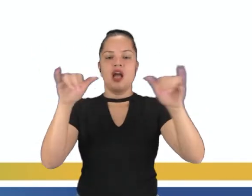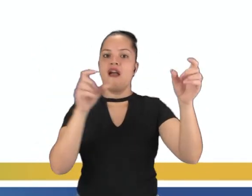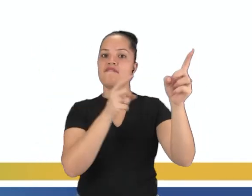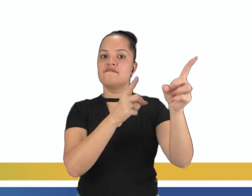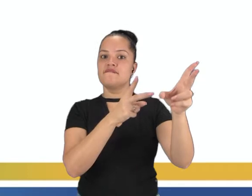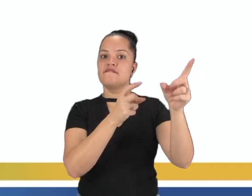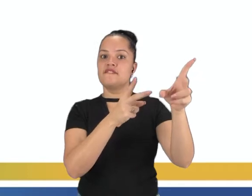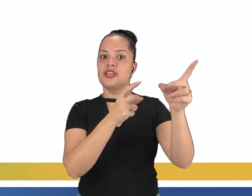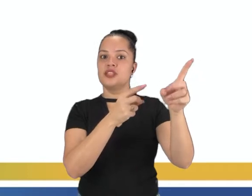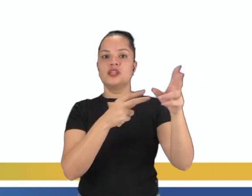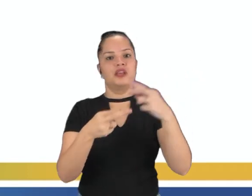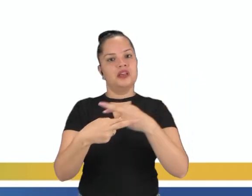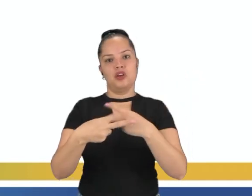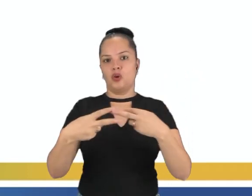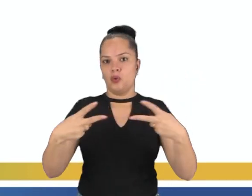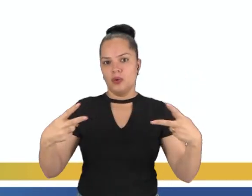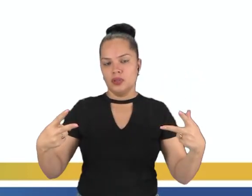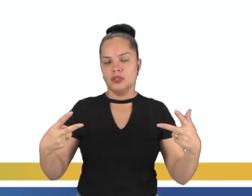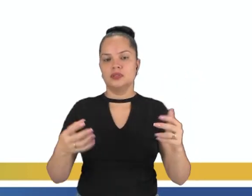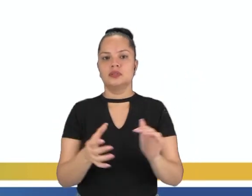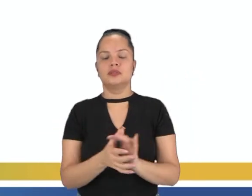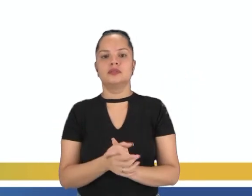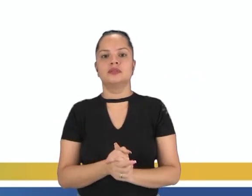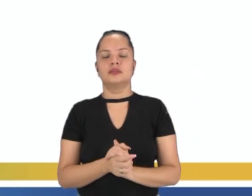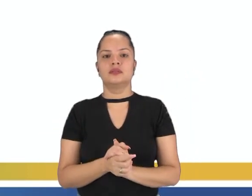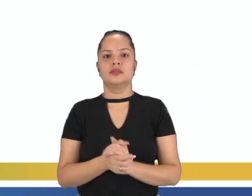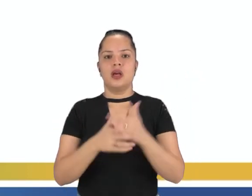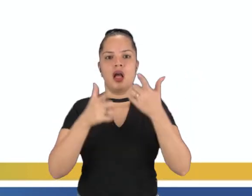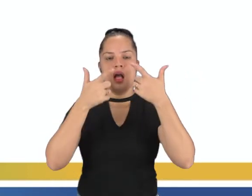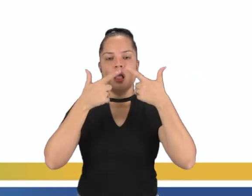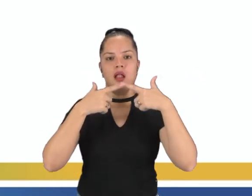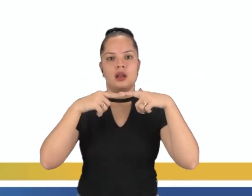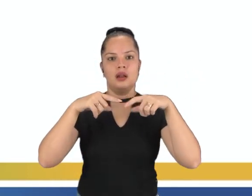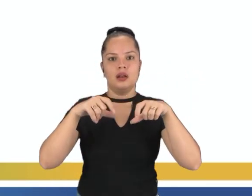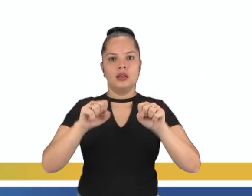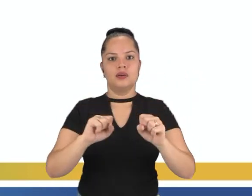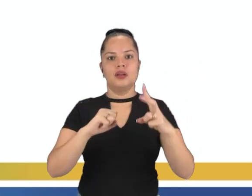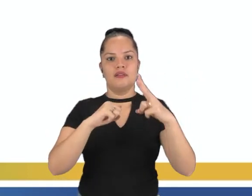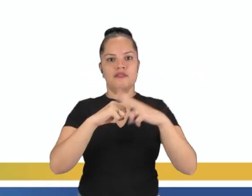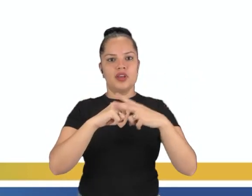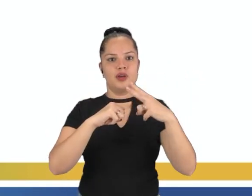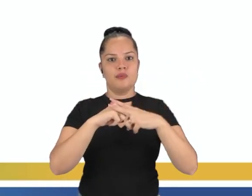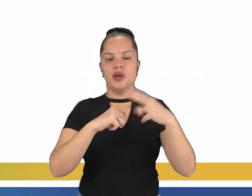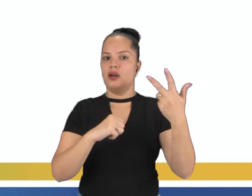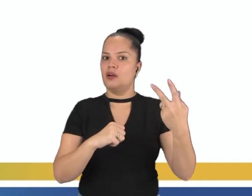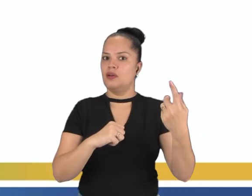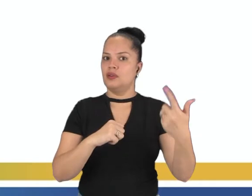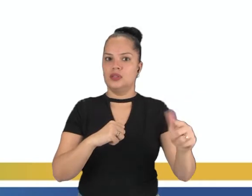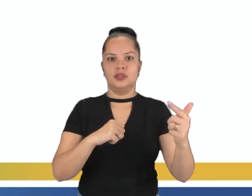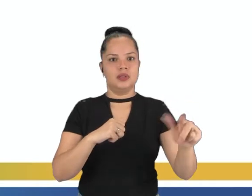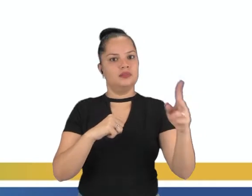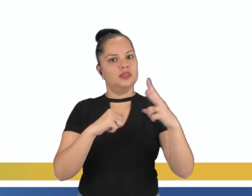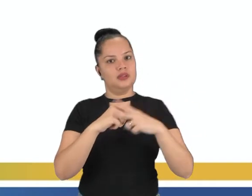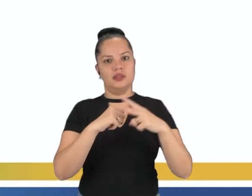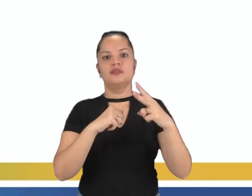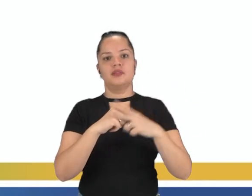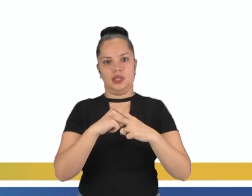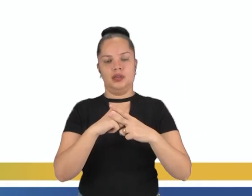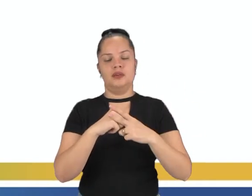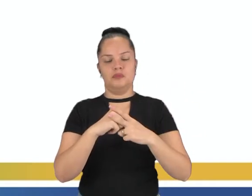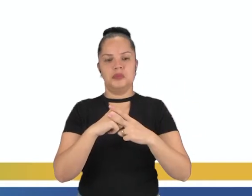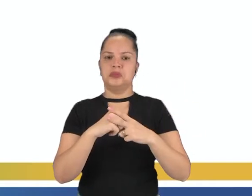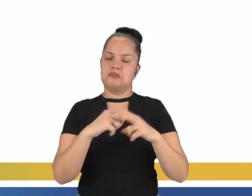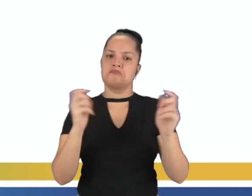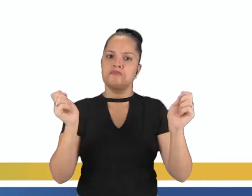sempre vender um produto, certo? A linguagem verbal e não verbal. Um anúncio pode ter alguma coisa